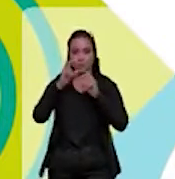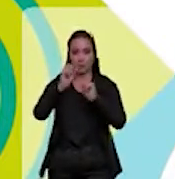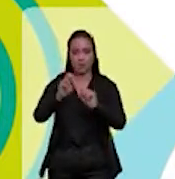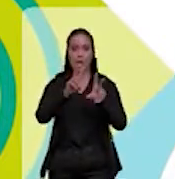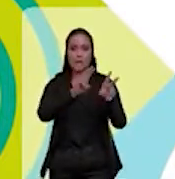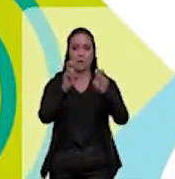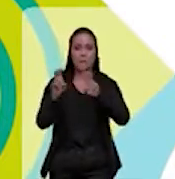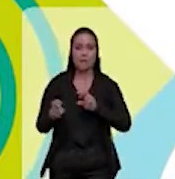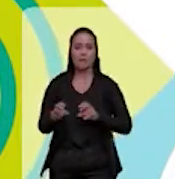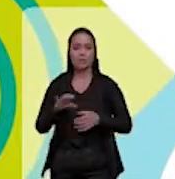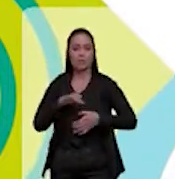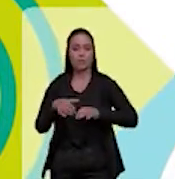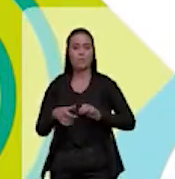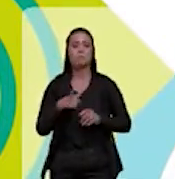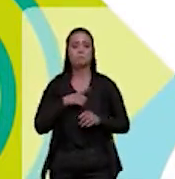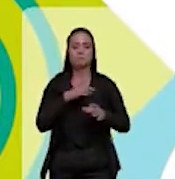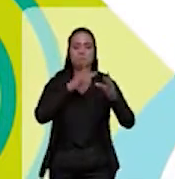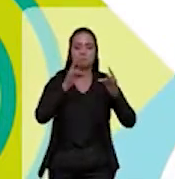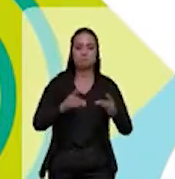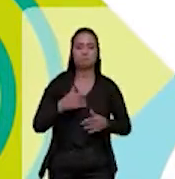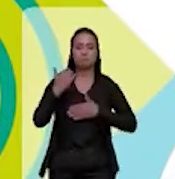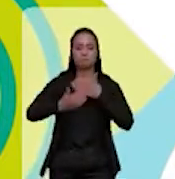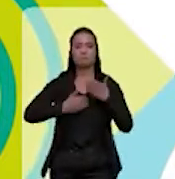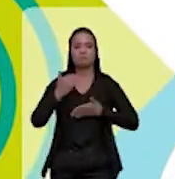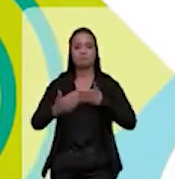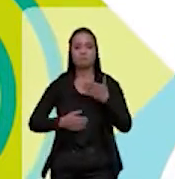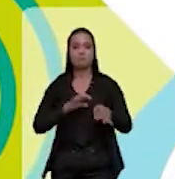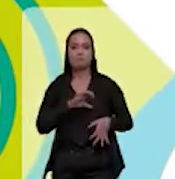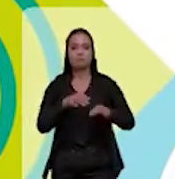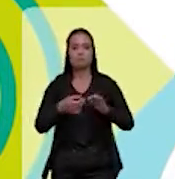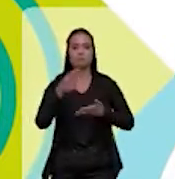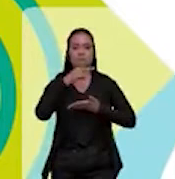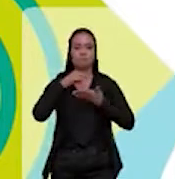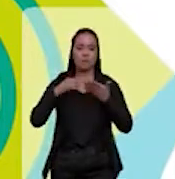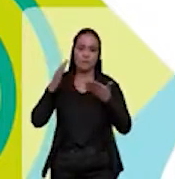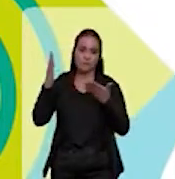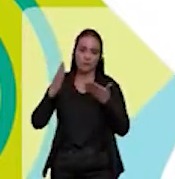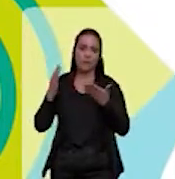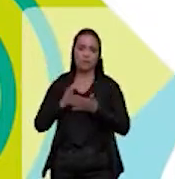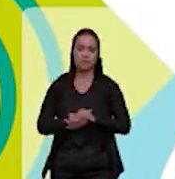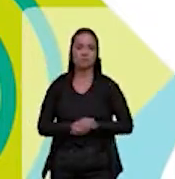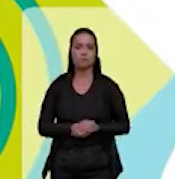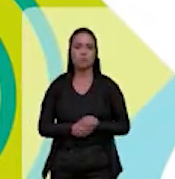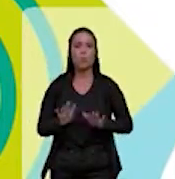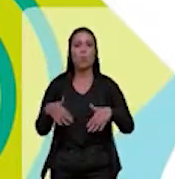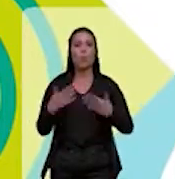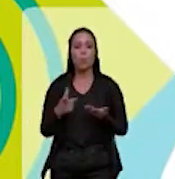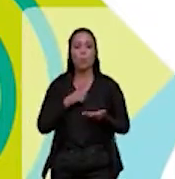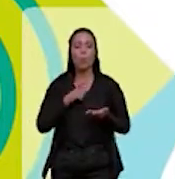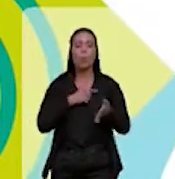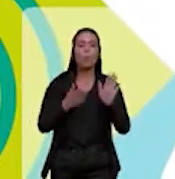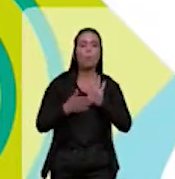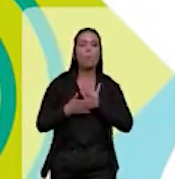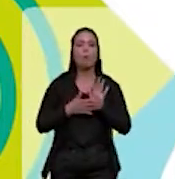temáticas e formais e caracterizam o processo de formação da literatura brasileira os quais atestam o seu vínculo